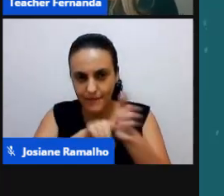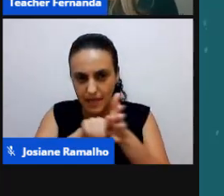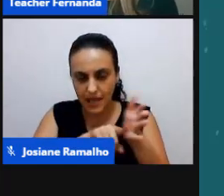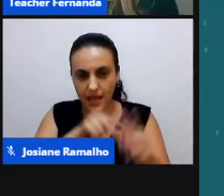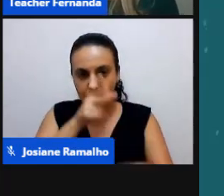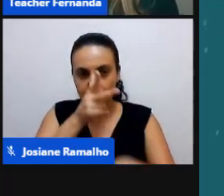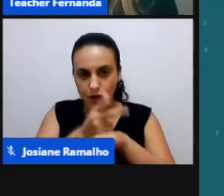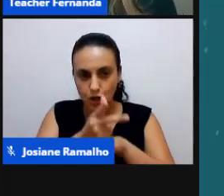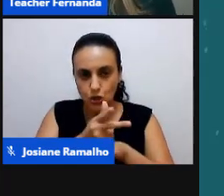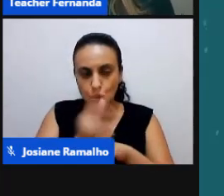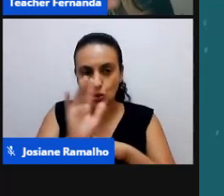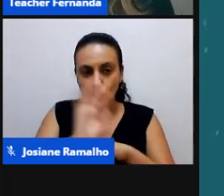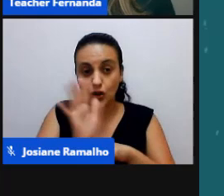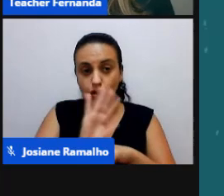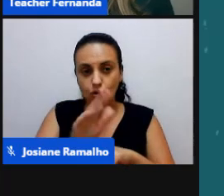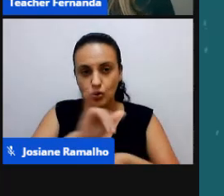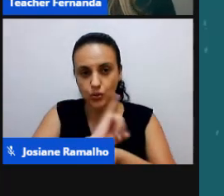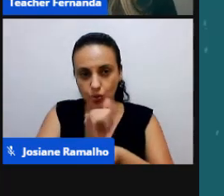a sua apresentação do Canva